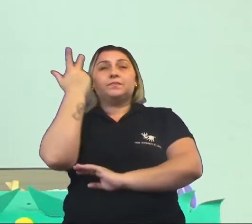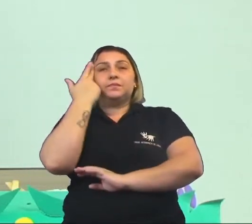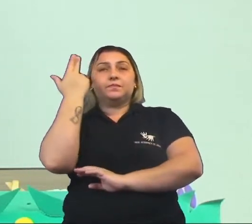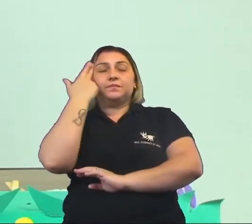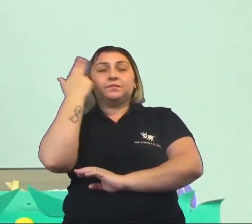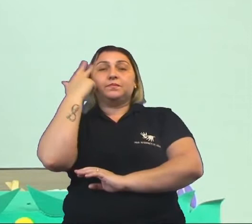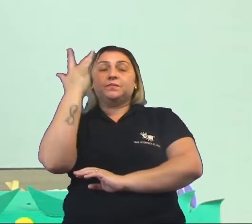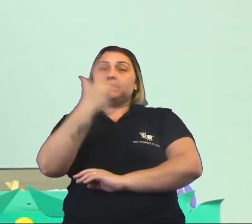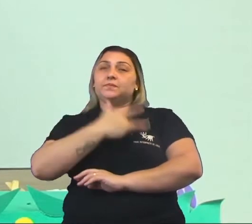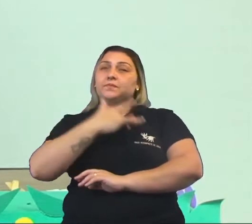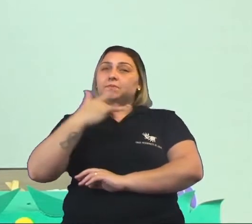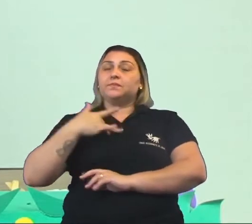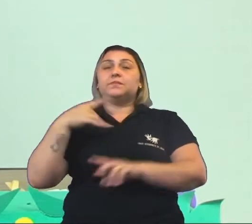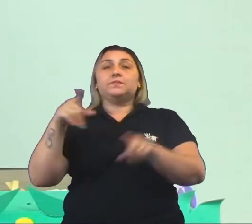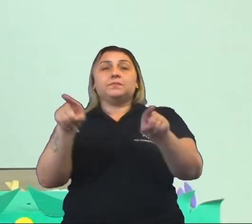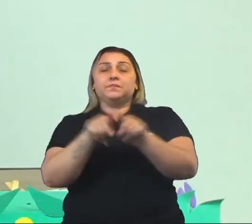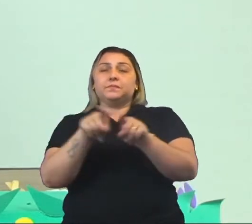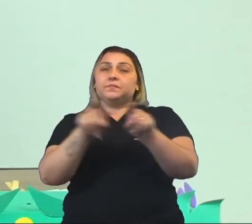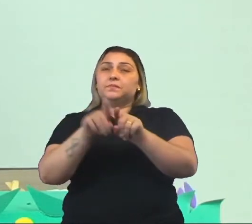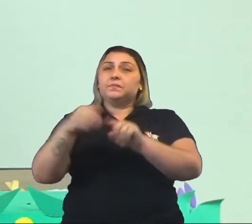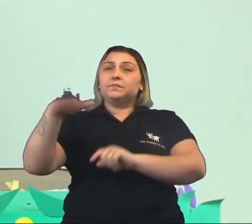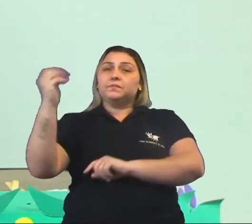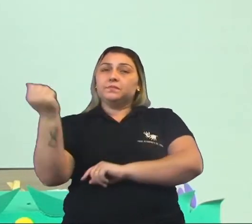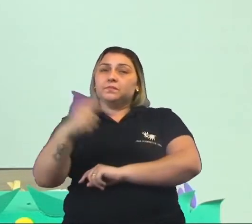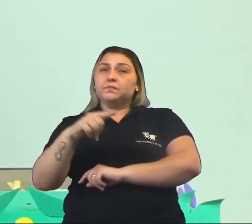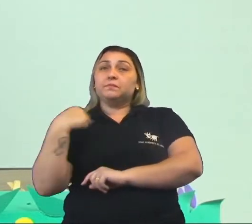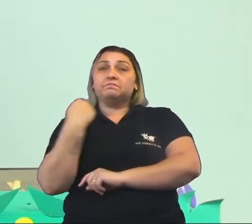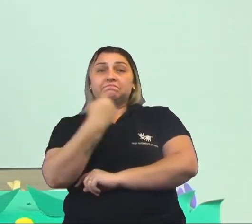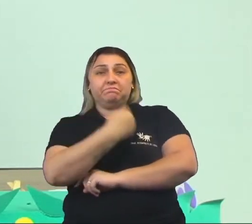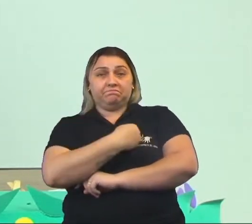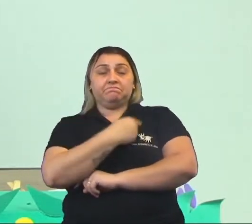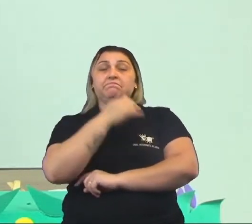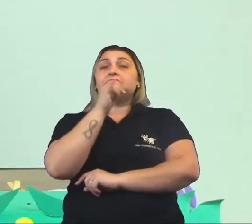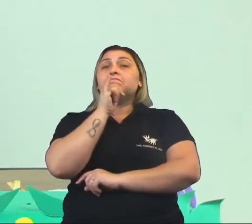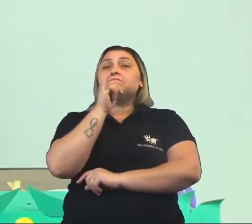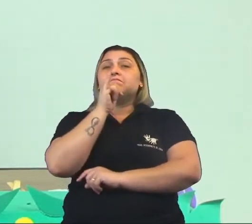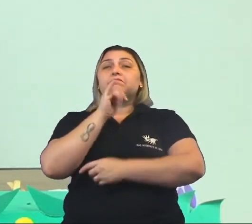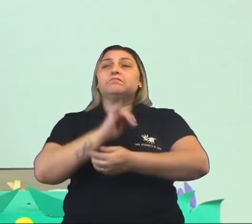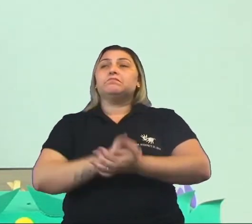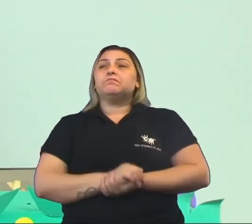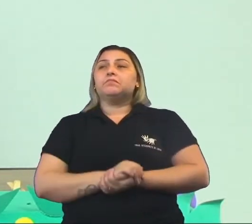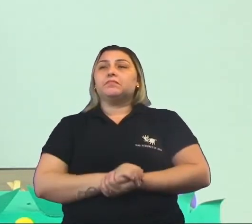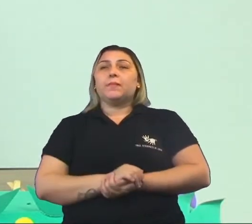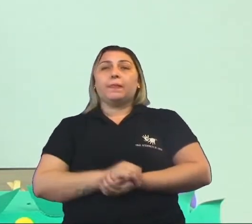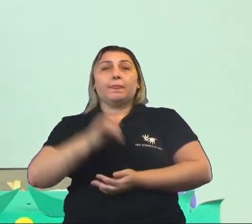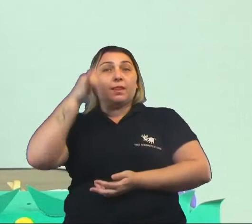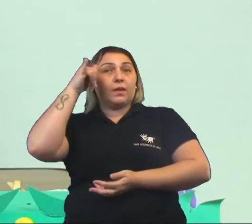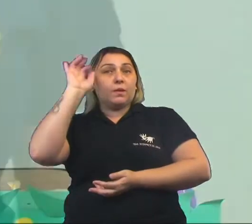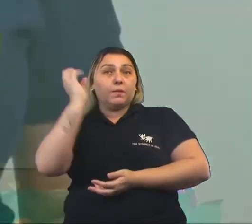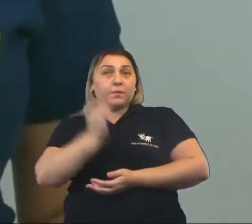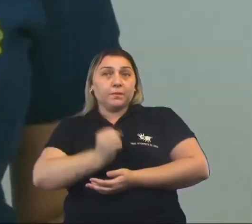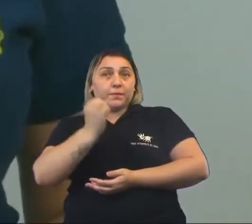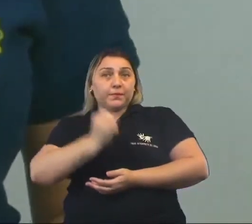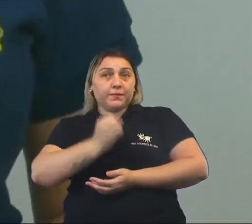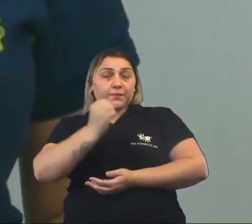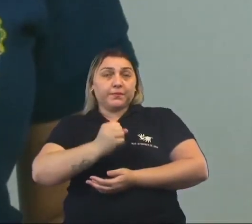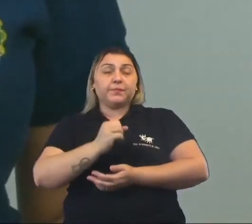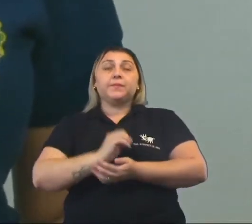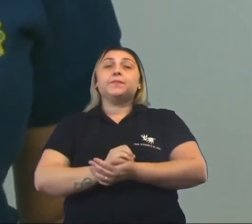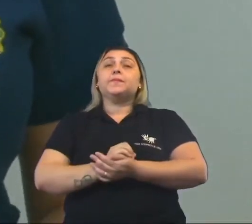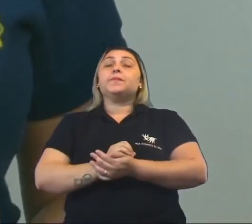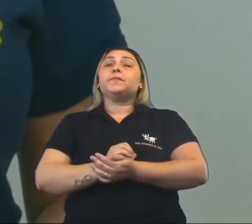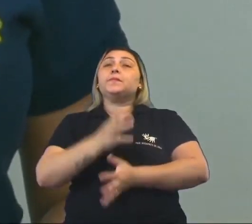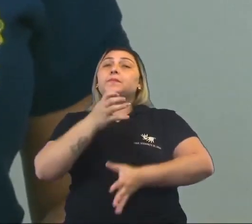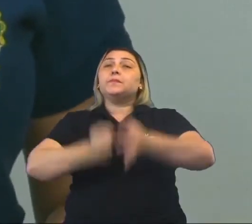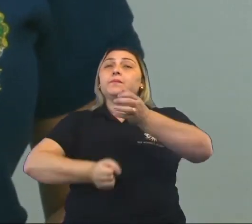a saúde deles também era maior que a nossa. Por exemplo, o leite era